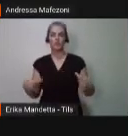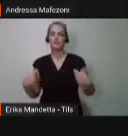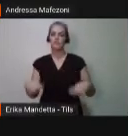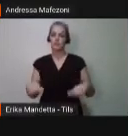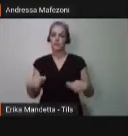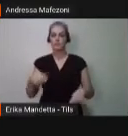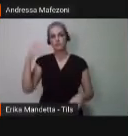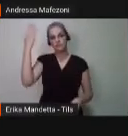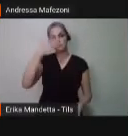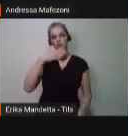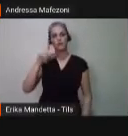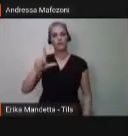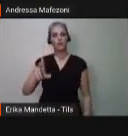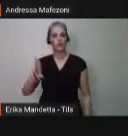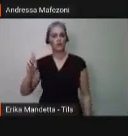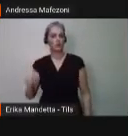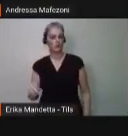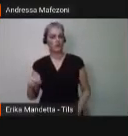médico